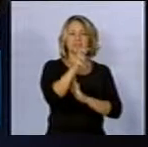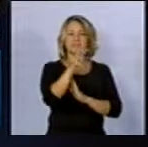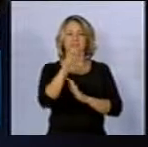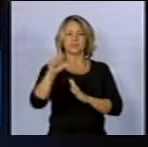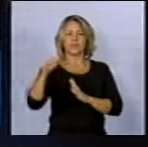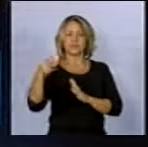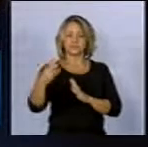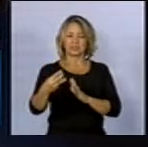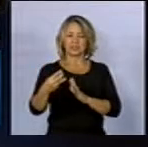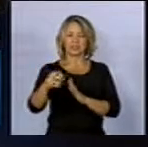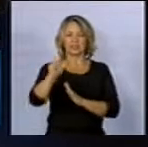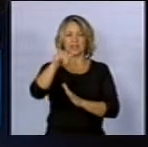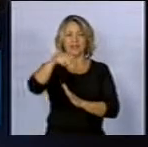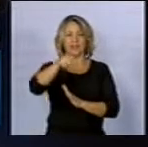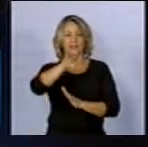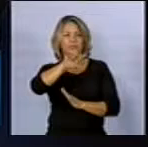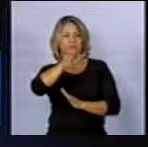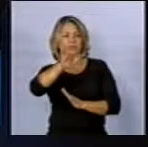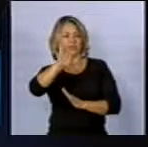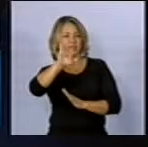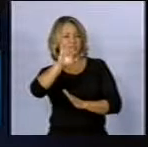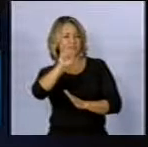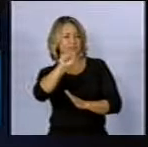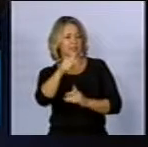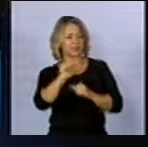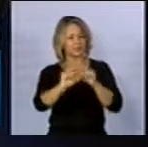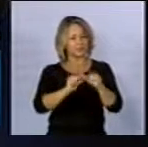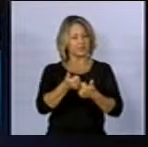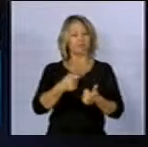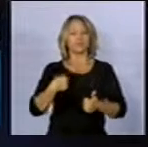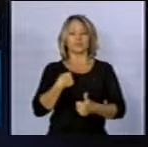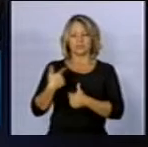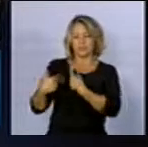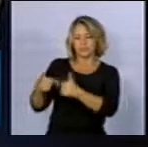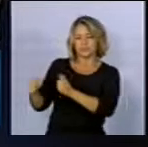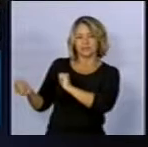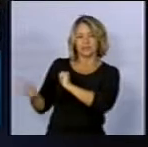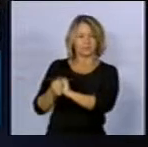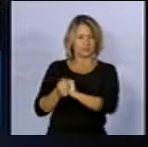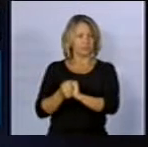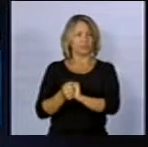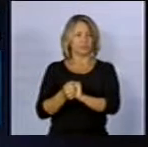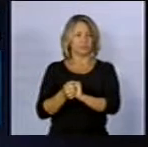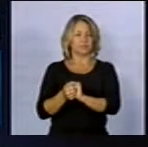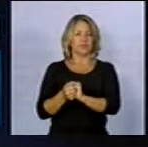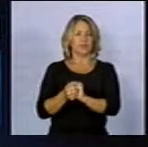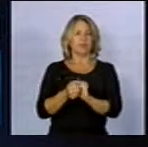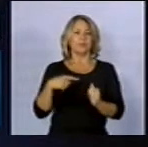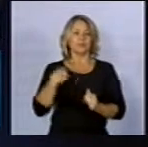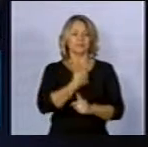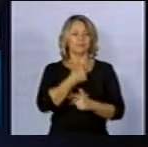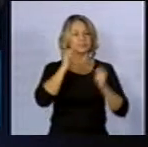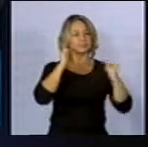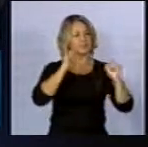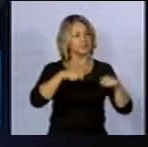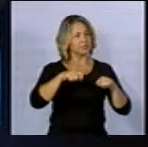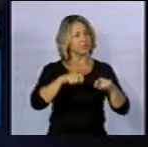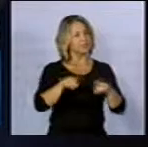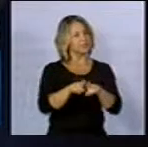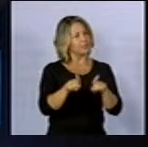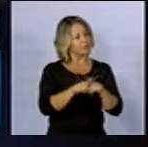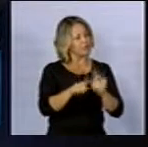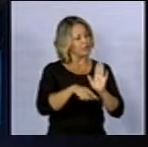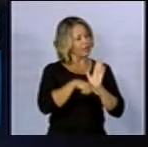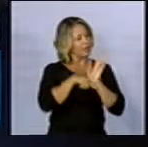em reformulação nós estamos trabalhando junto nisso daí para que nós possamos também